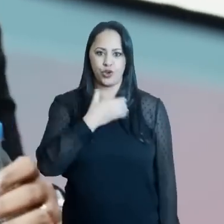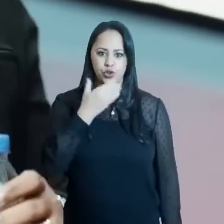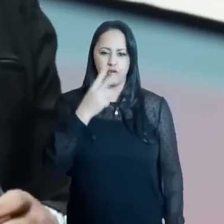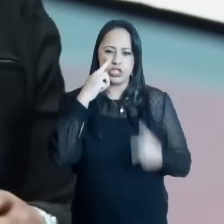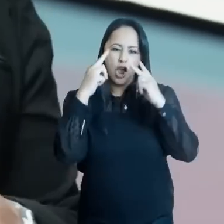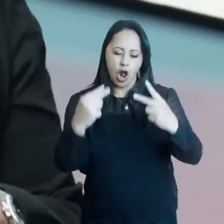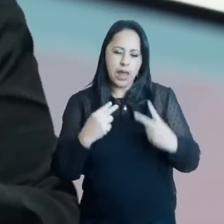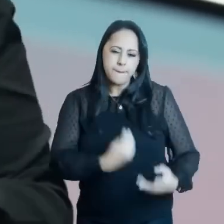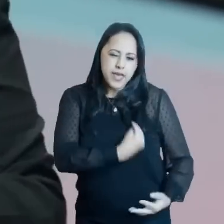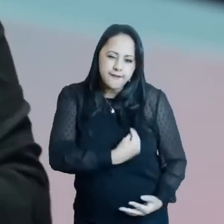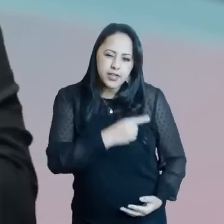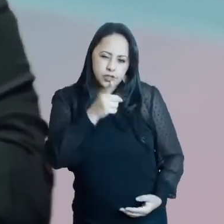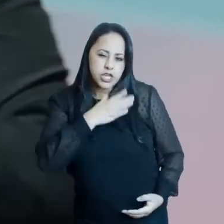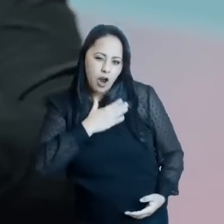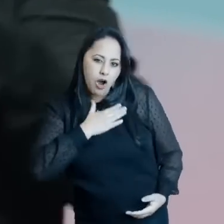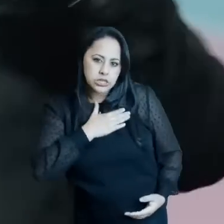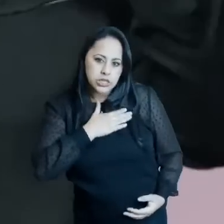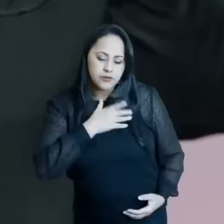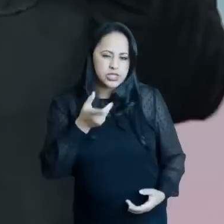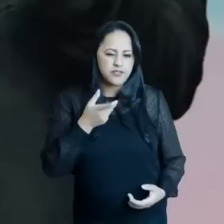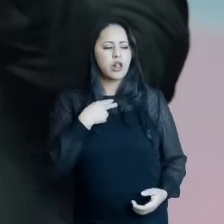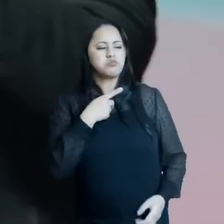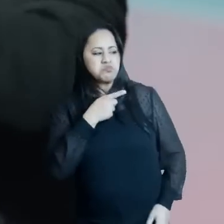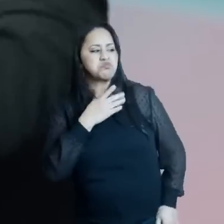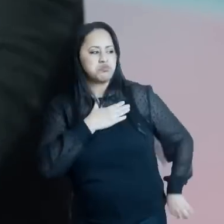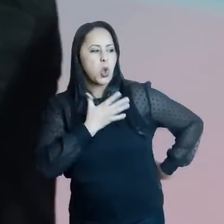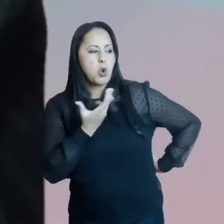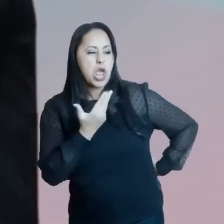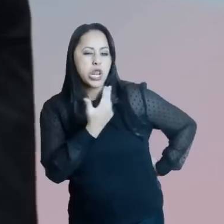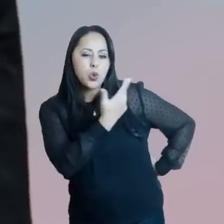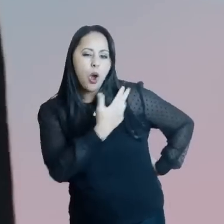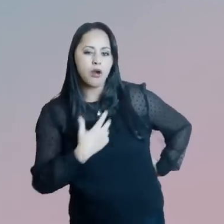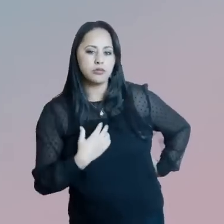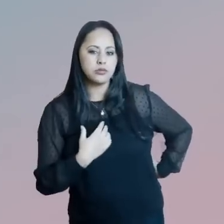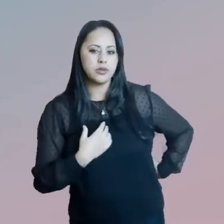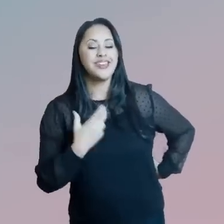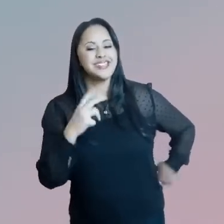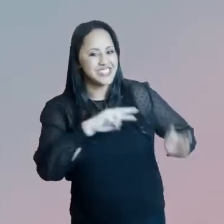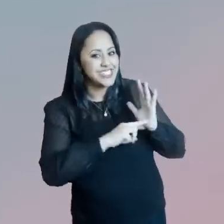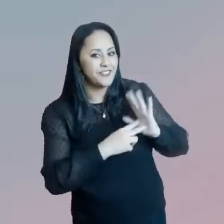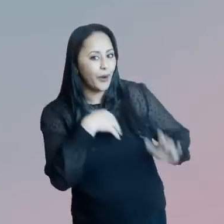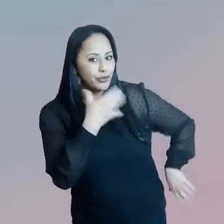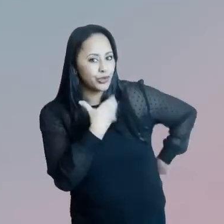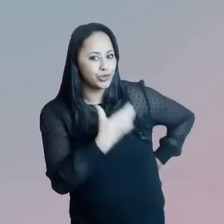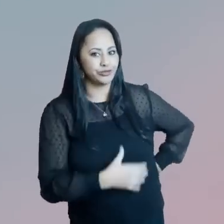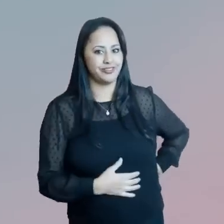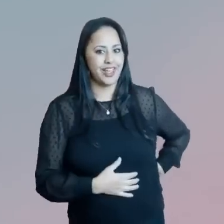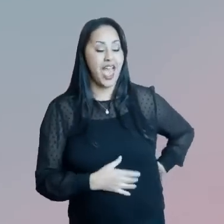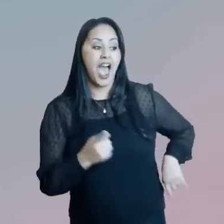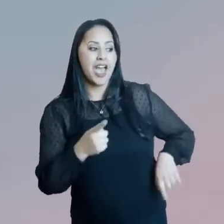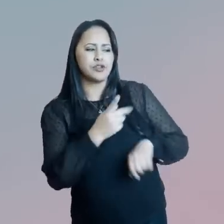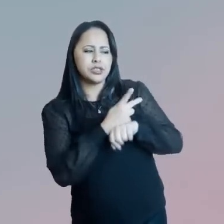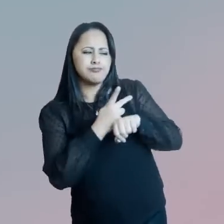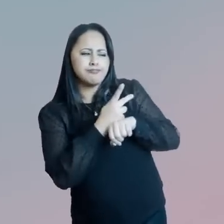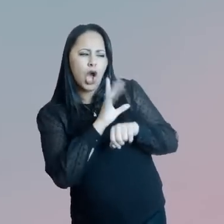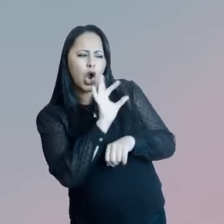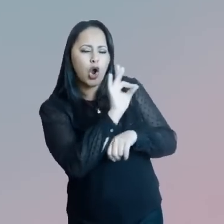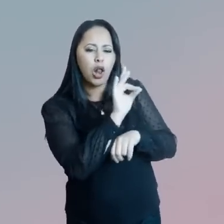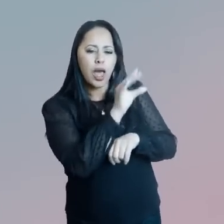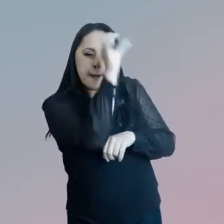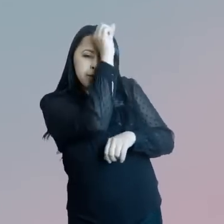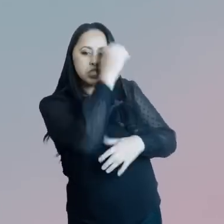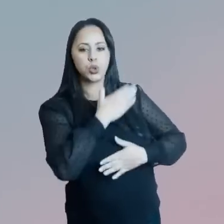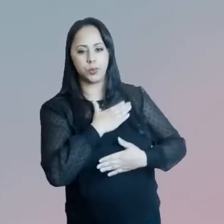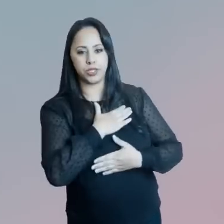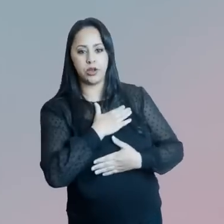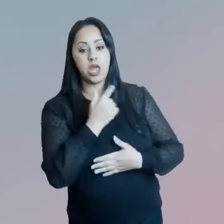te agradam, se os meus frutos te agradam, se os meus frutos são os frutos que você busca ter, aí eu tenho sim o método iluminado que ensina você a fazer